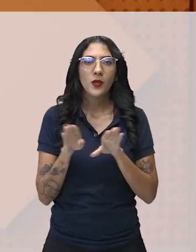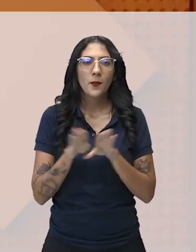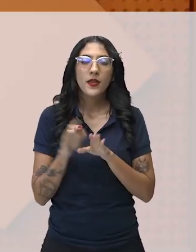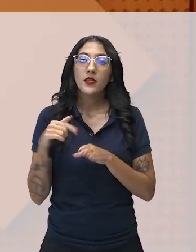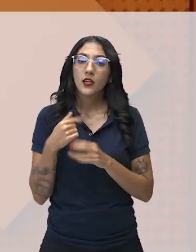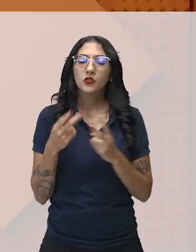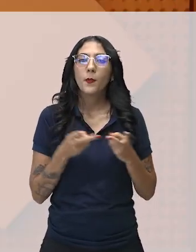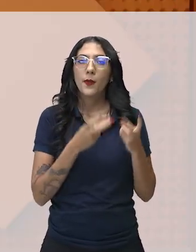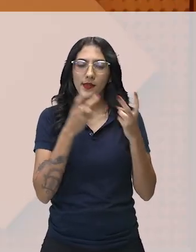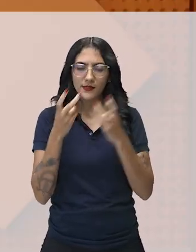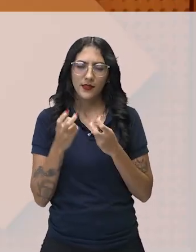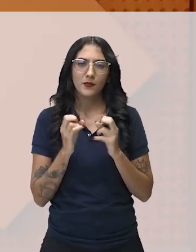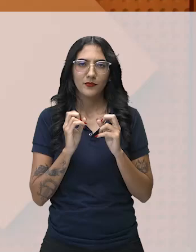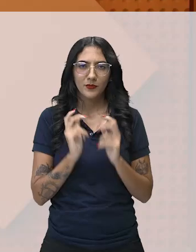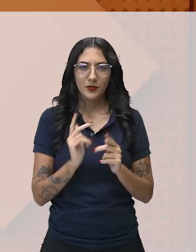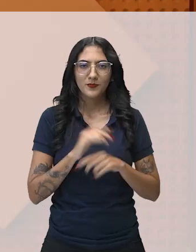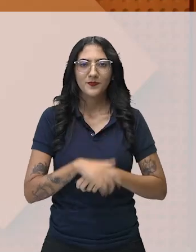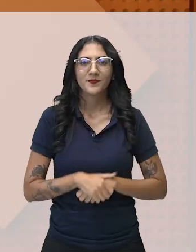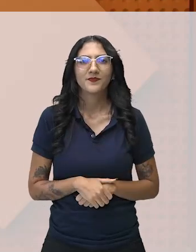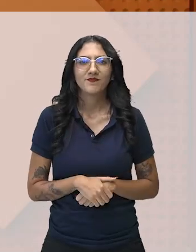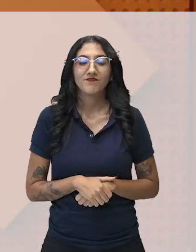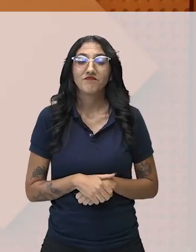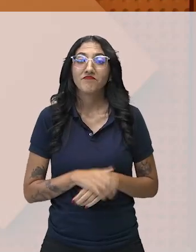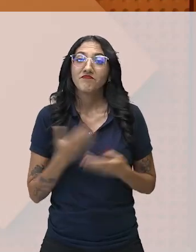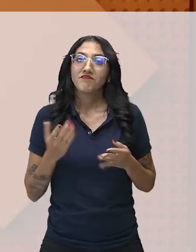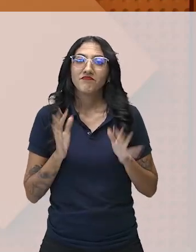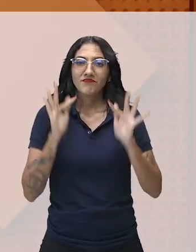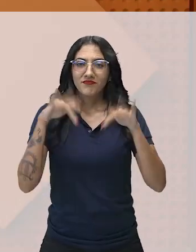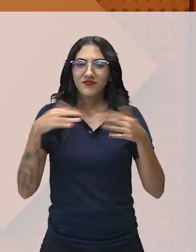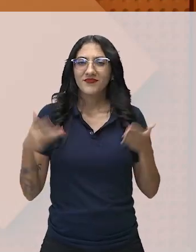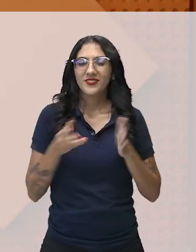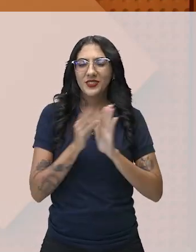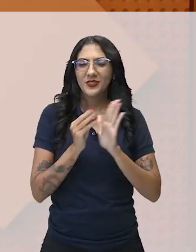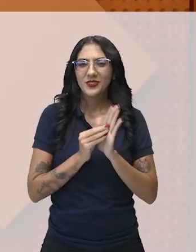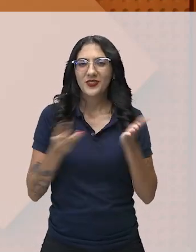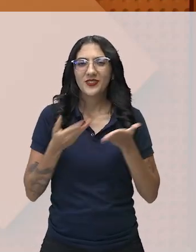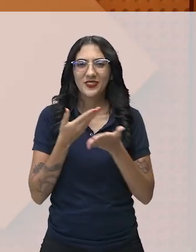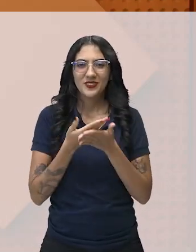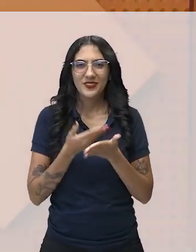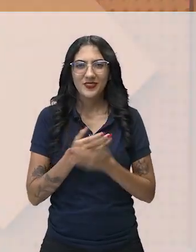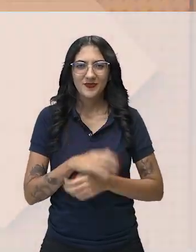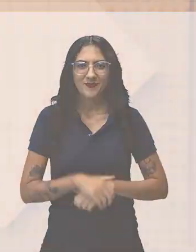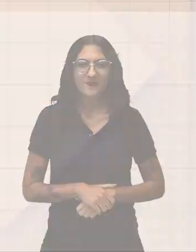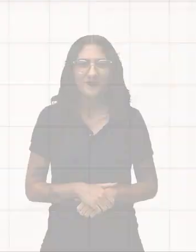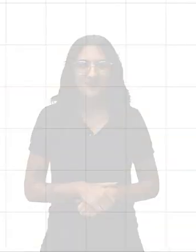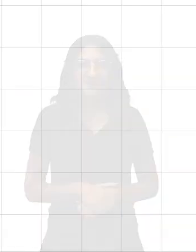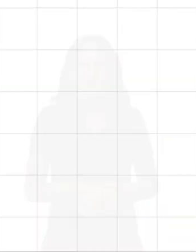sociedade de uma forma geral. Bem, com isso a gente finaliza o conteúdo desta aula de revisão.